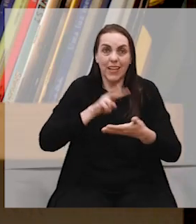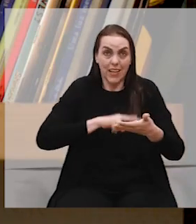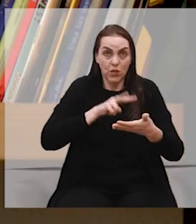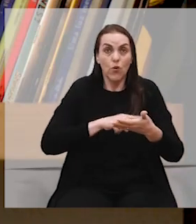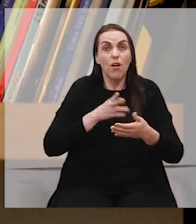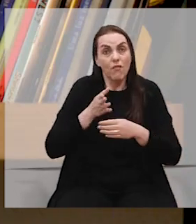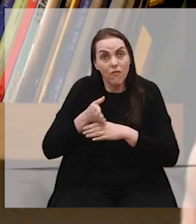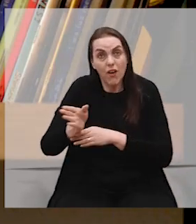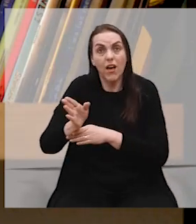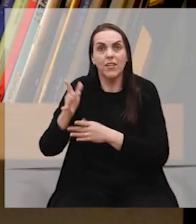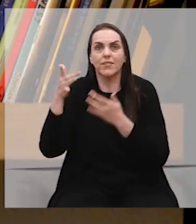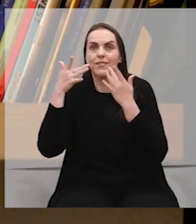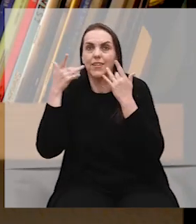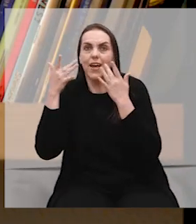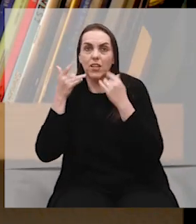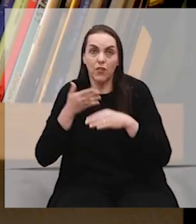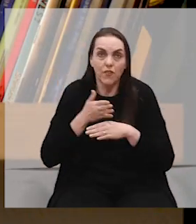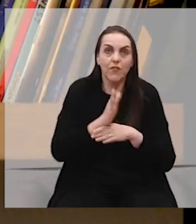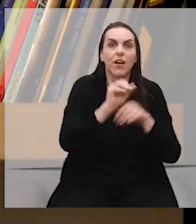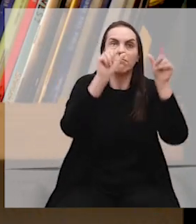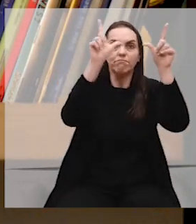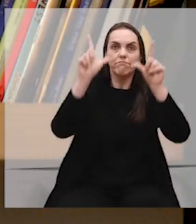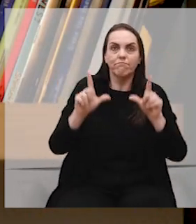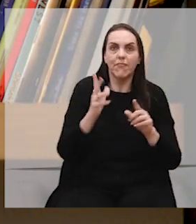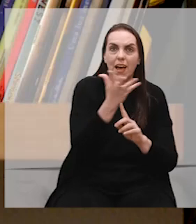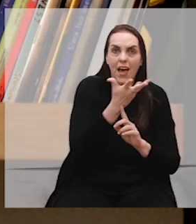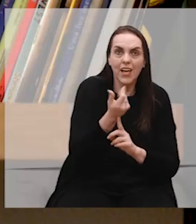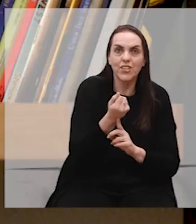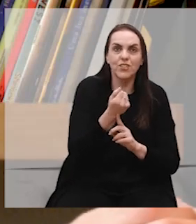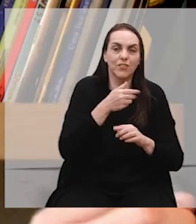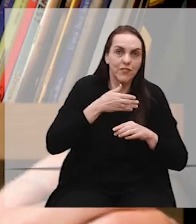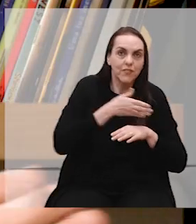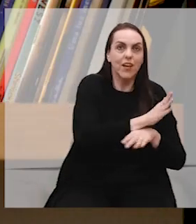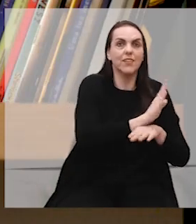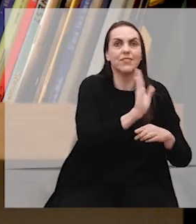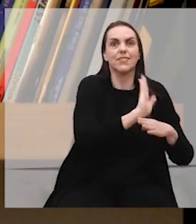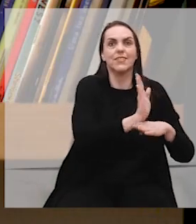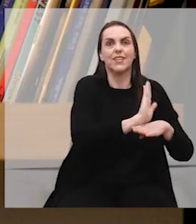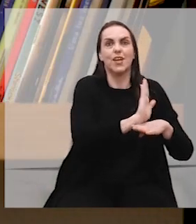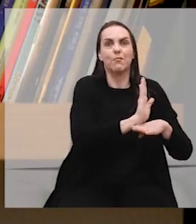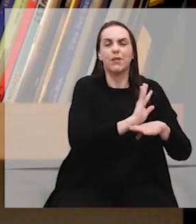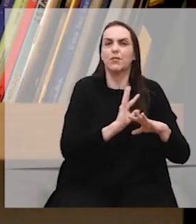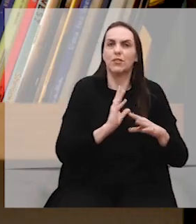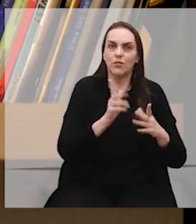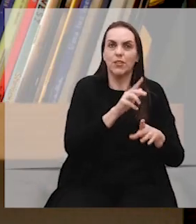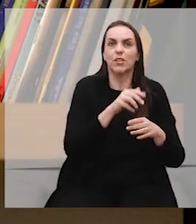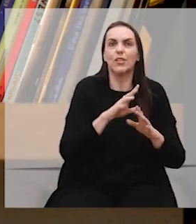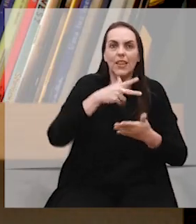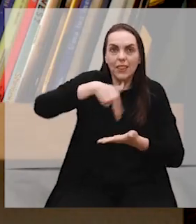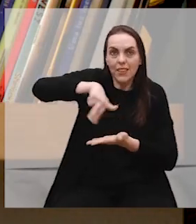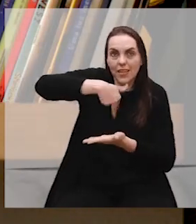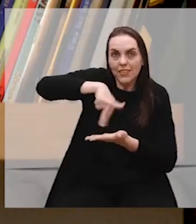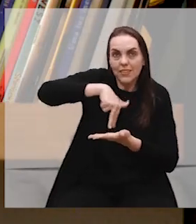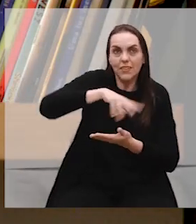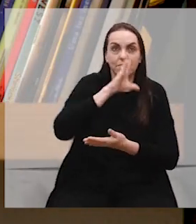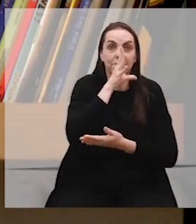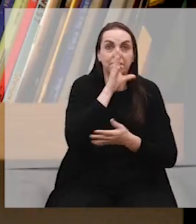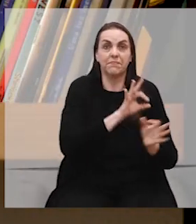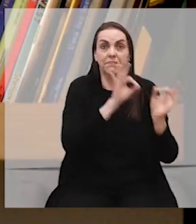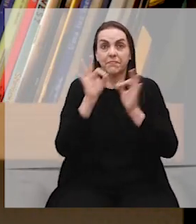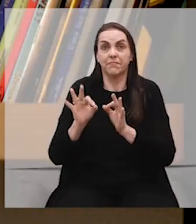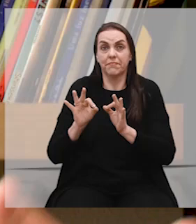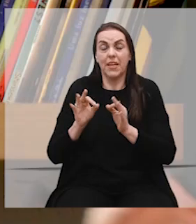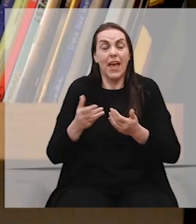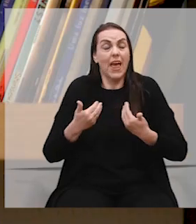ao teatro, que vá a galerias de artes, que vá ao cinema, né? que vá ao espetáculo de dança.